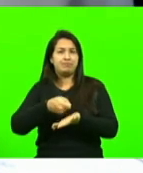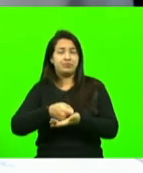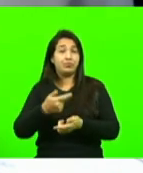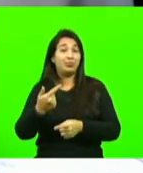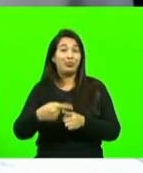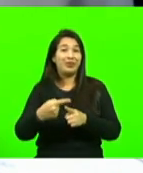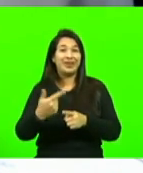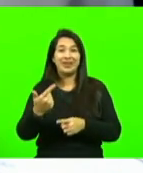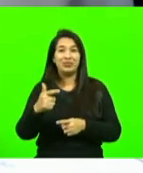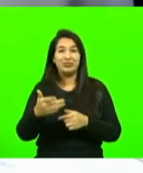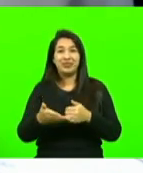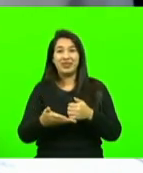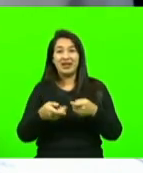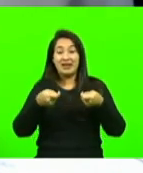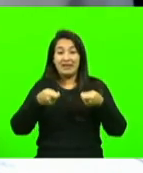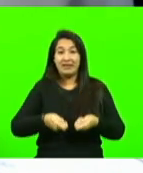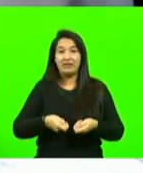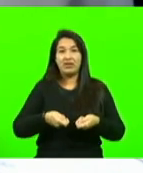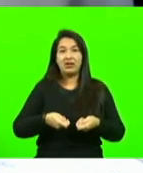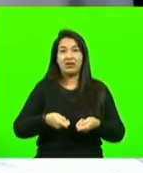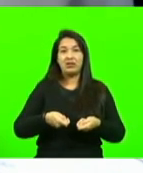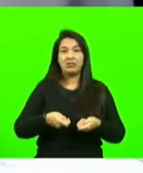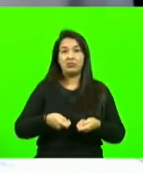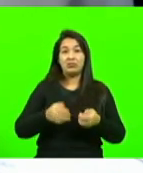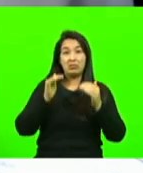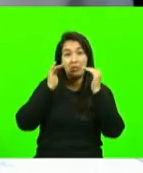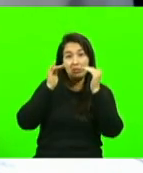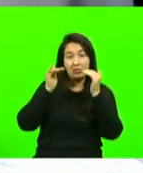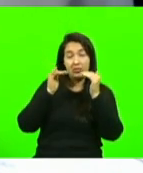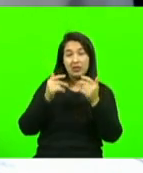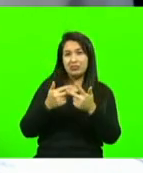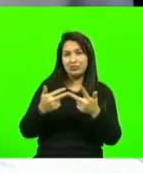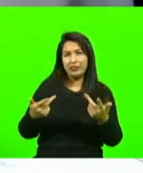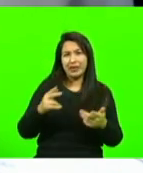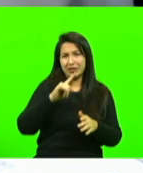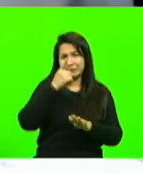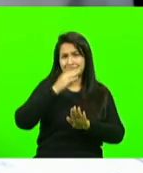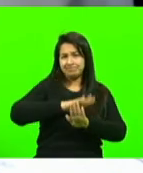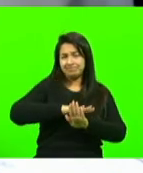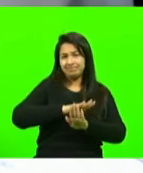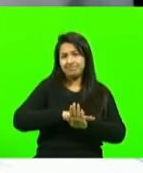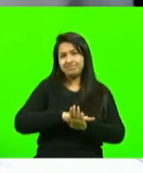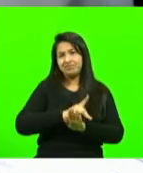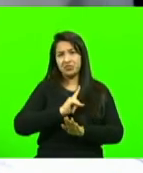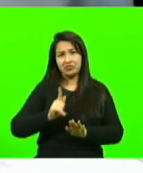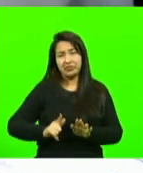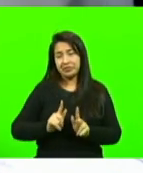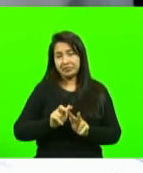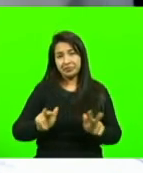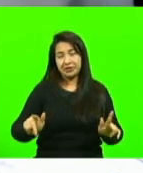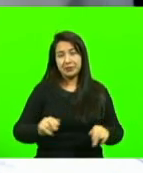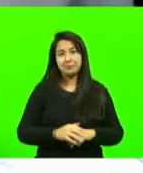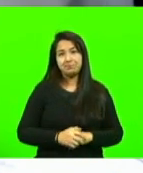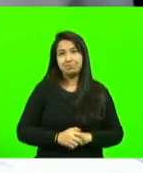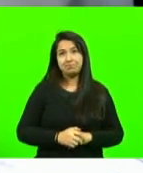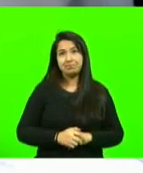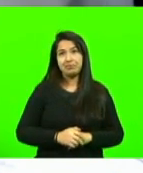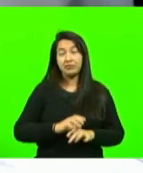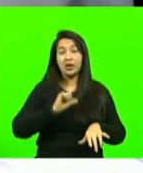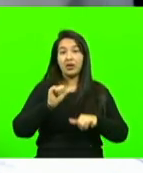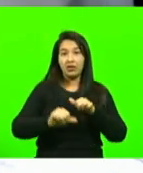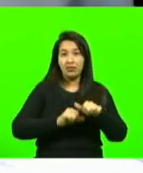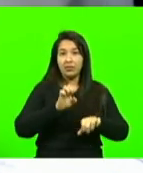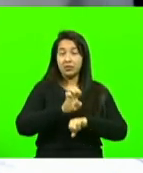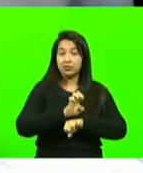estabilidade aos sabores políticos e ideológicos dos governos de plantão estão na prática quando você discutir uma reforma administrativa do estado do Brasil a